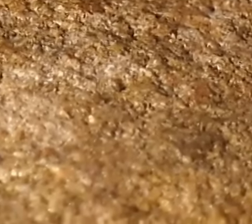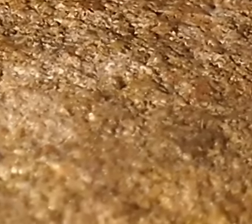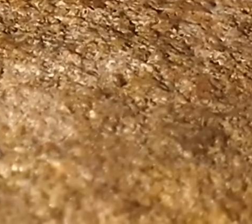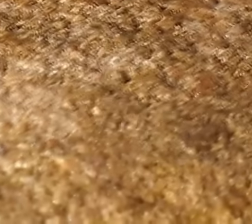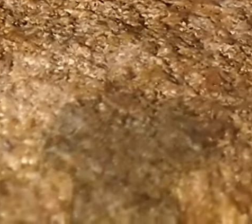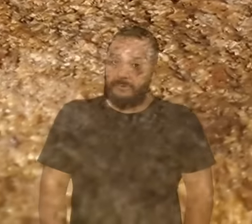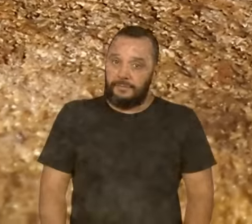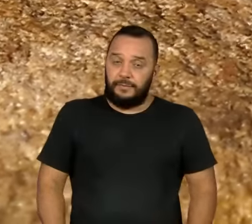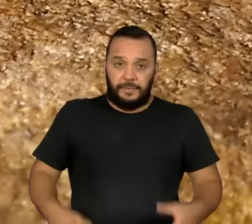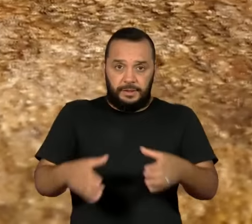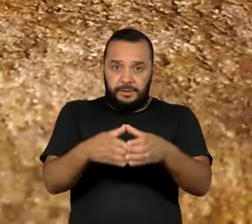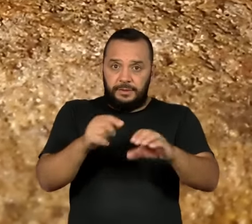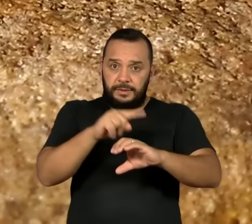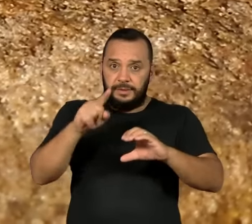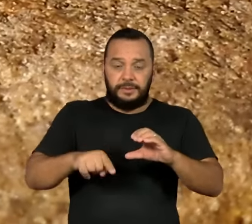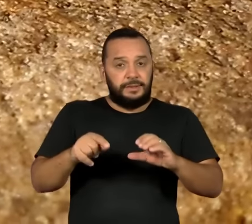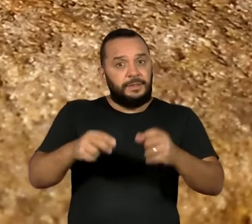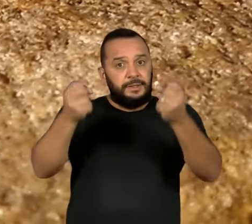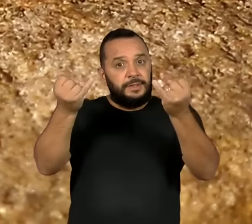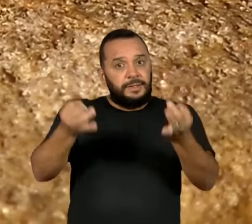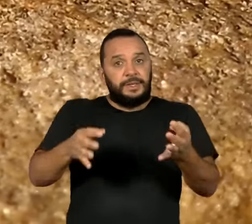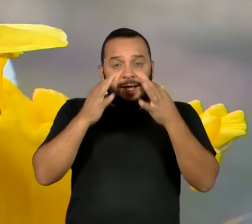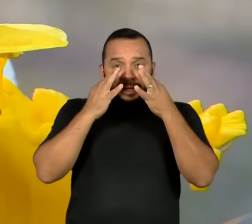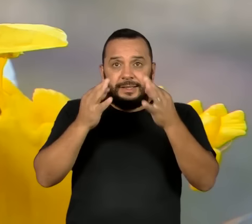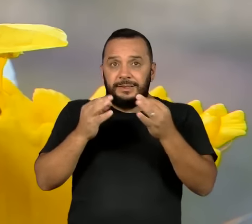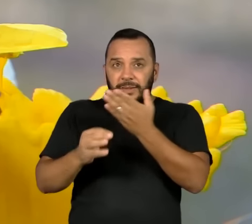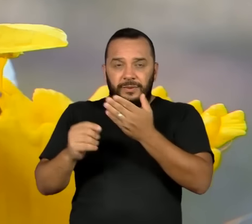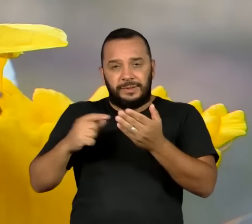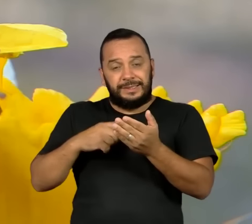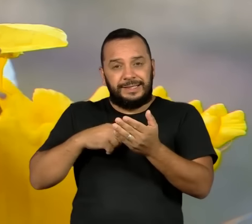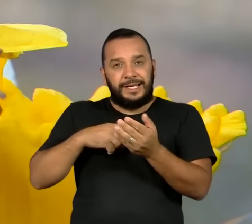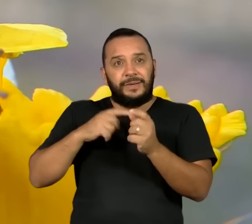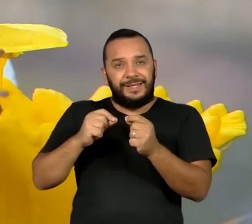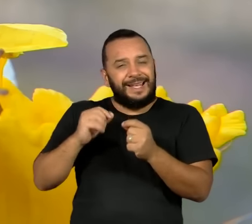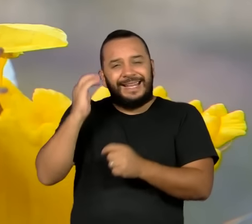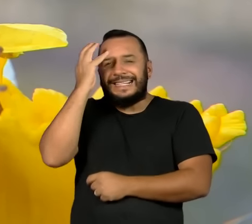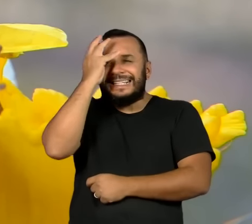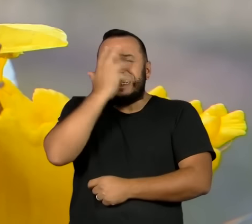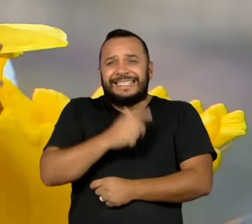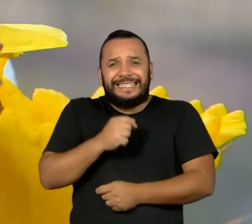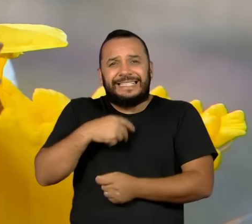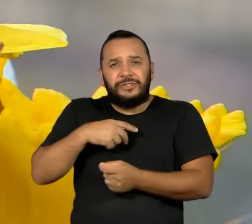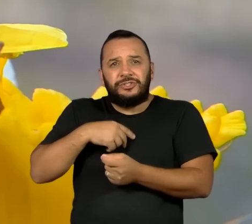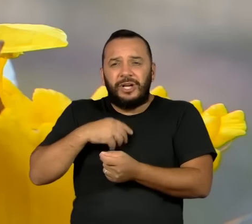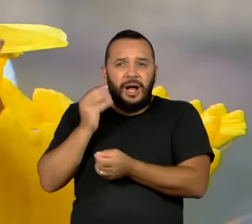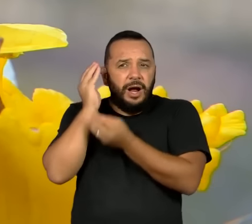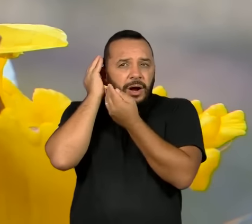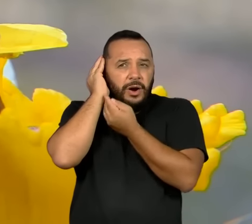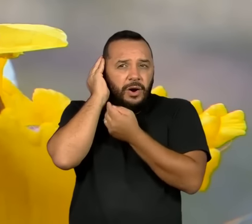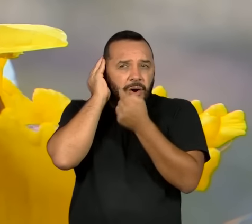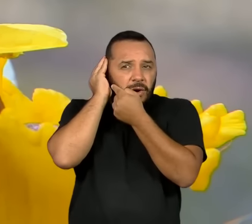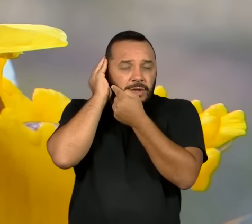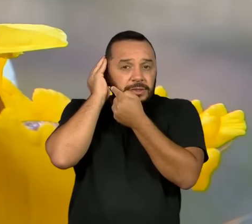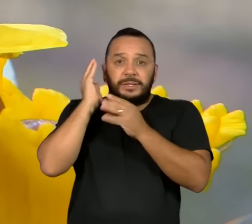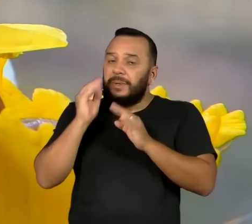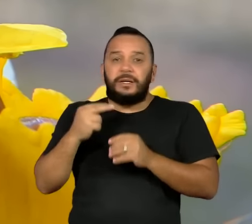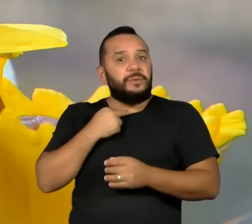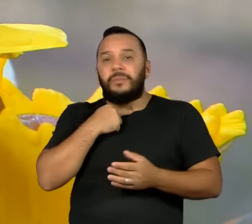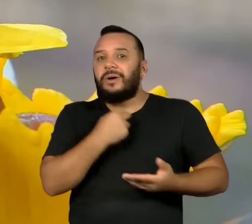E os cientistas alertam. As conchas são lindas, mas não podem ser levadas para casa. servem de abrigo para